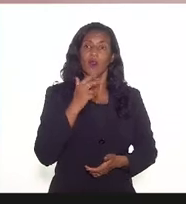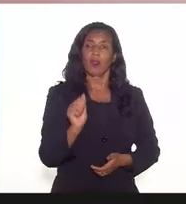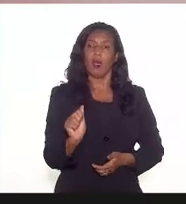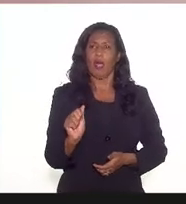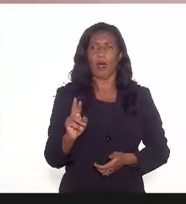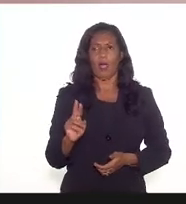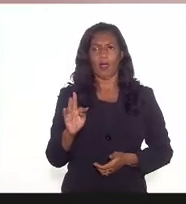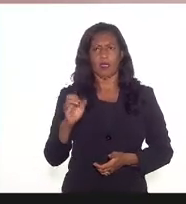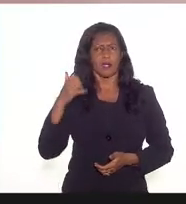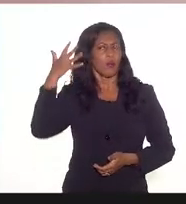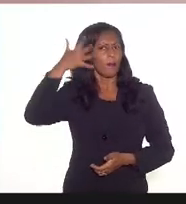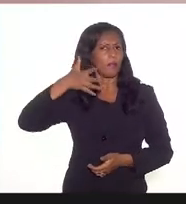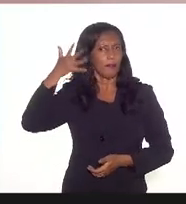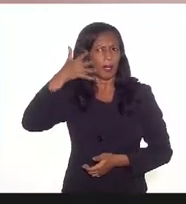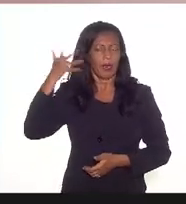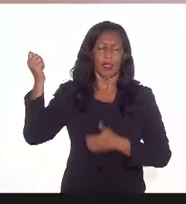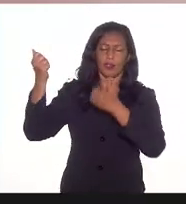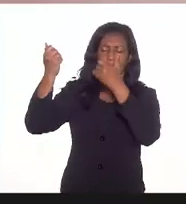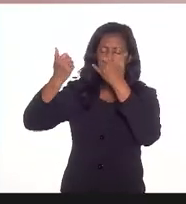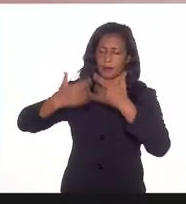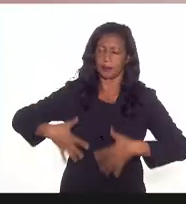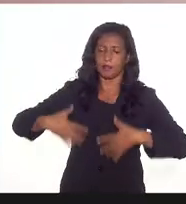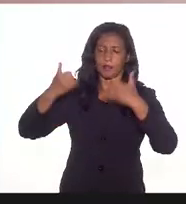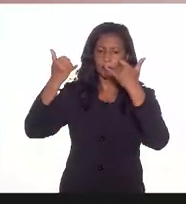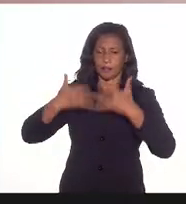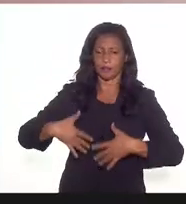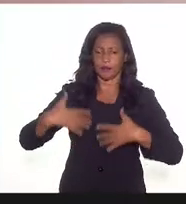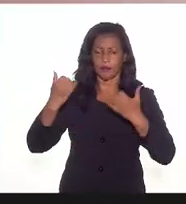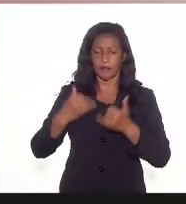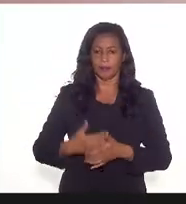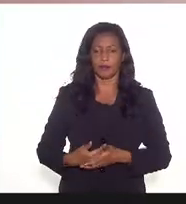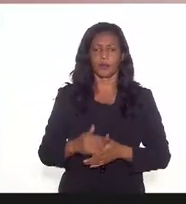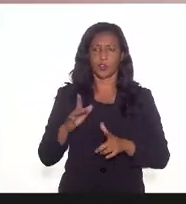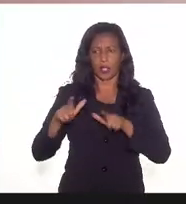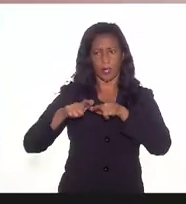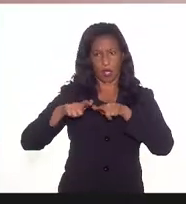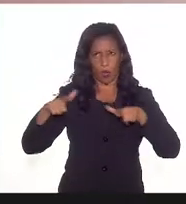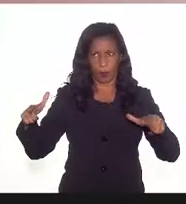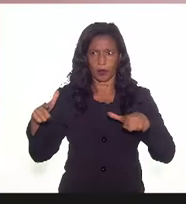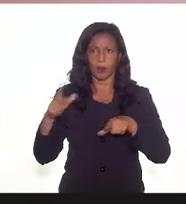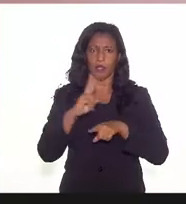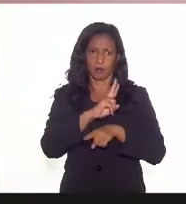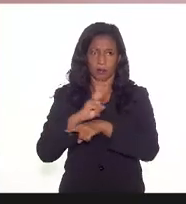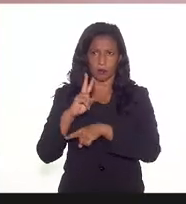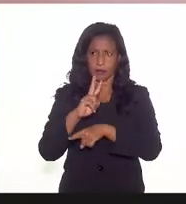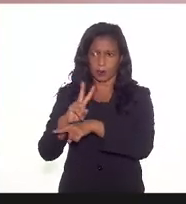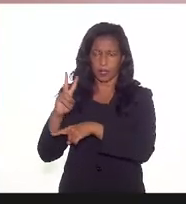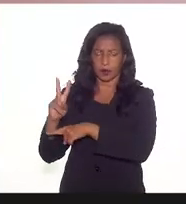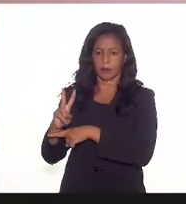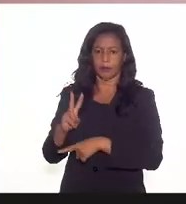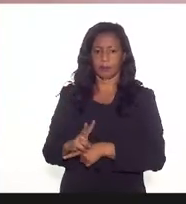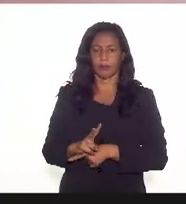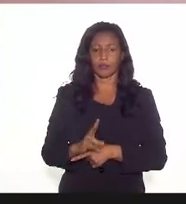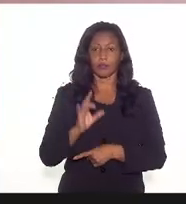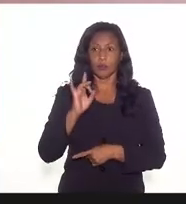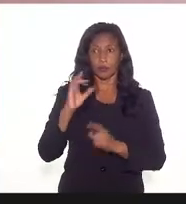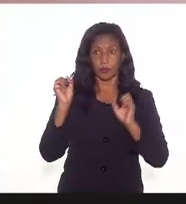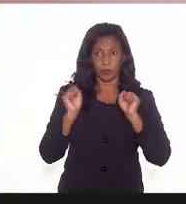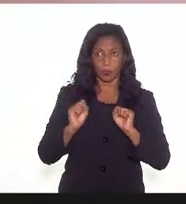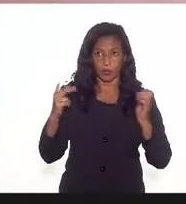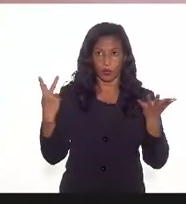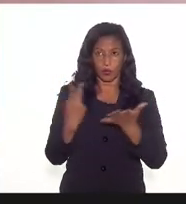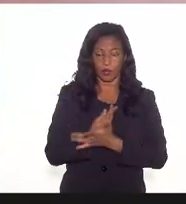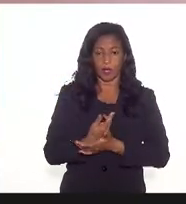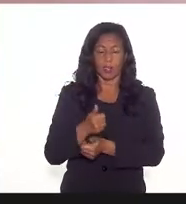fazendo palestras, explicando, a gente já tá aumentando esse volume de empréstimos. Só que pode ser que esses